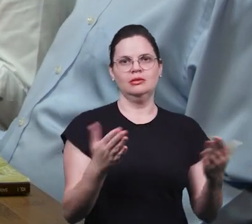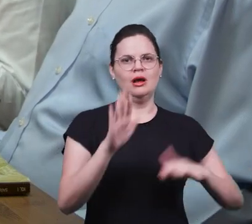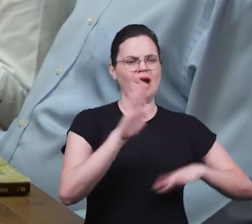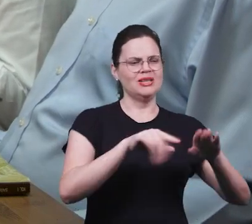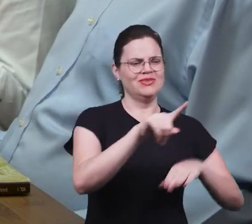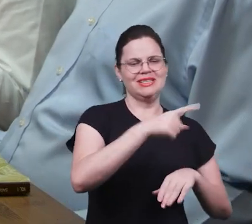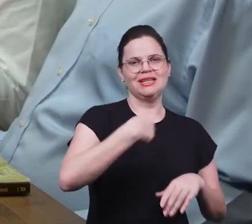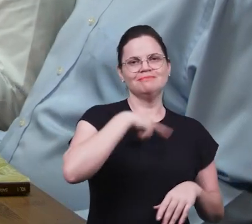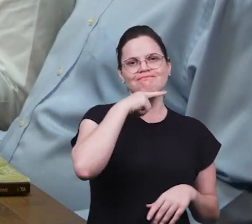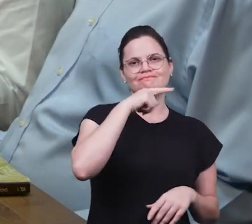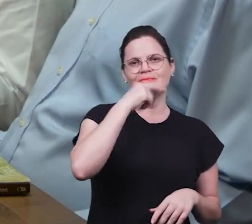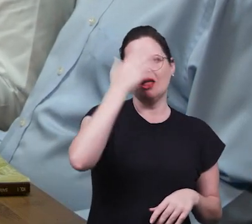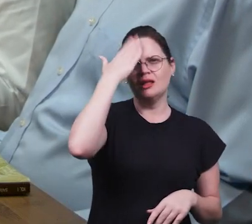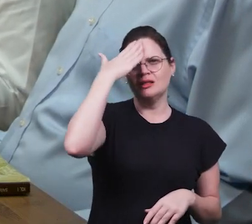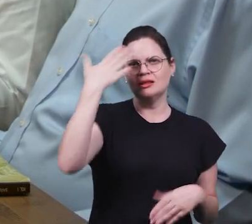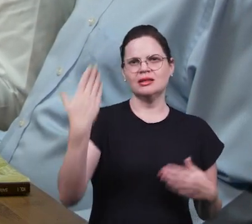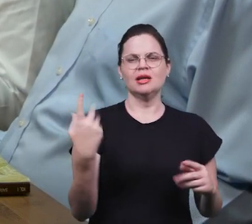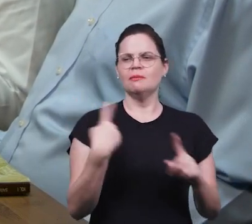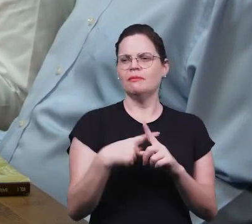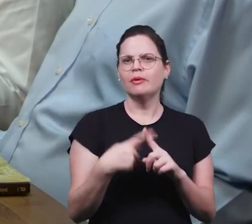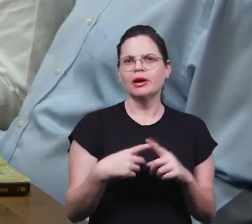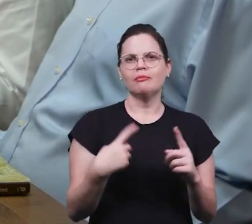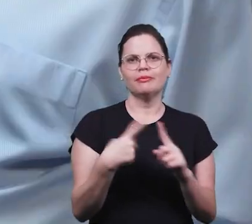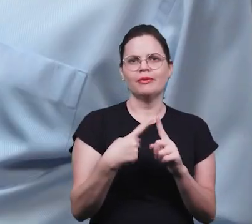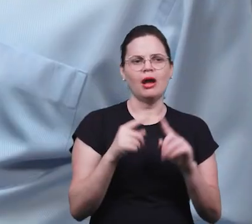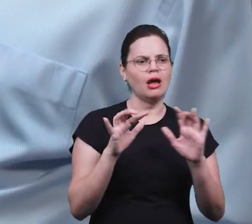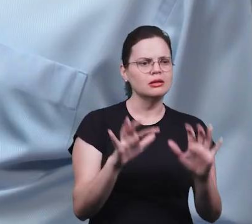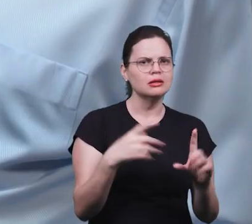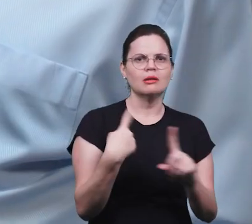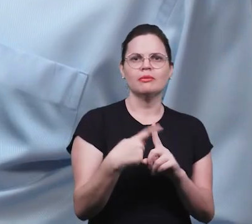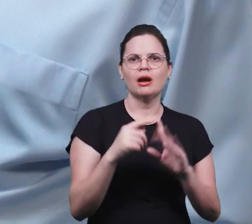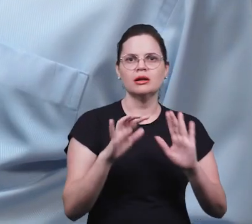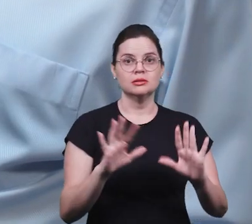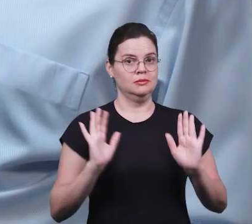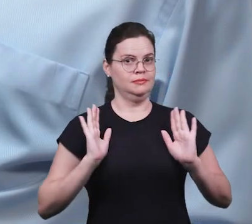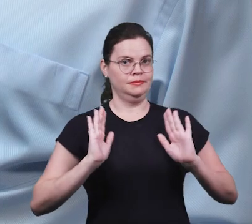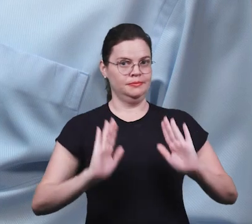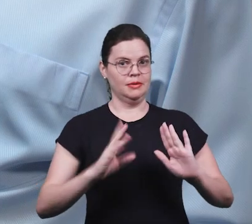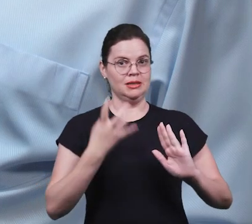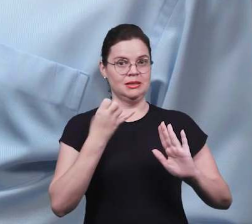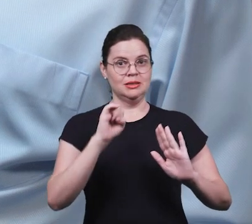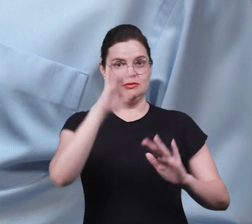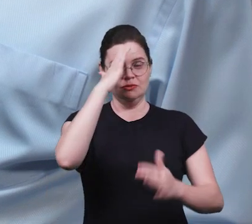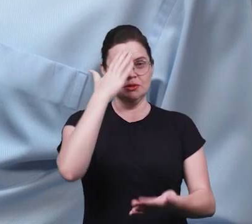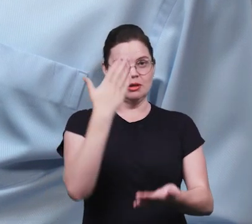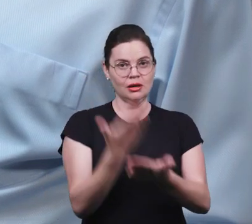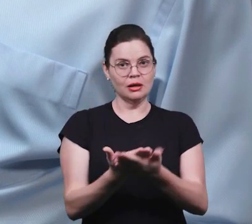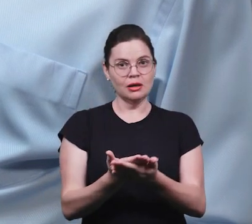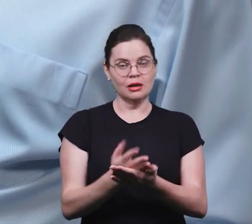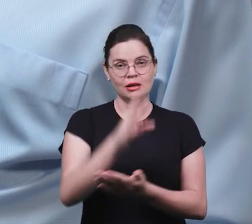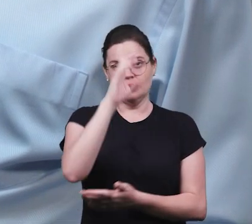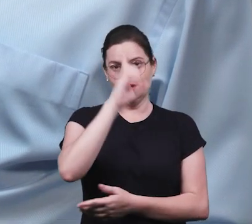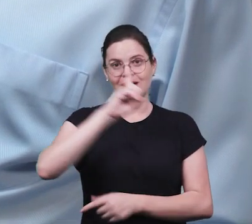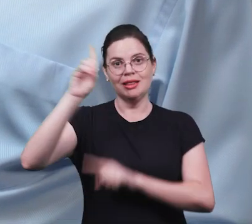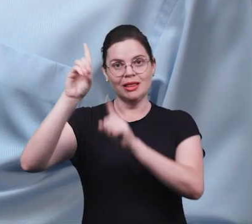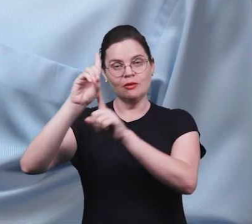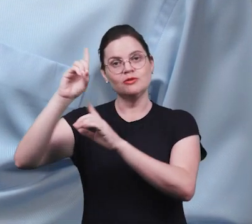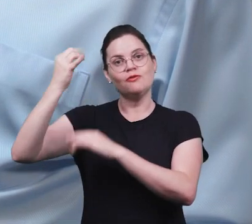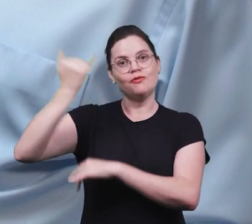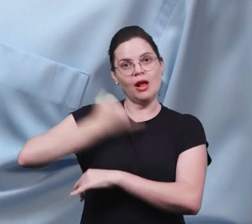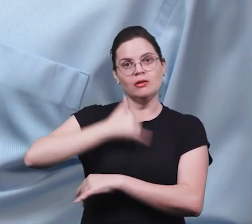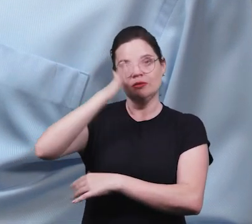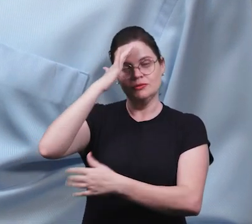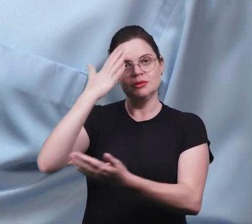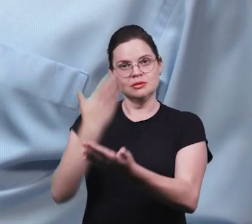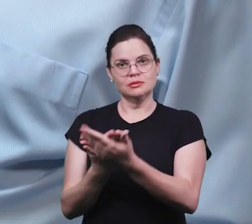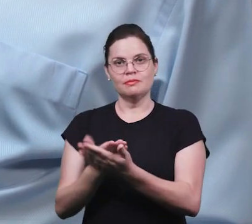eles entenderem por que tem de ser assim. Mas quando você crê no que Deus estabeleceu, às